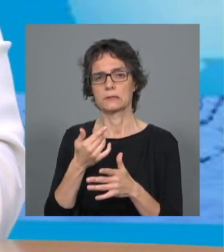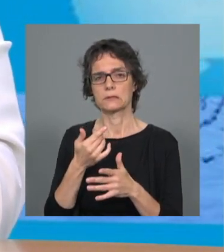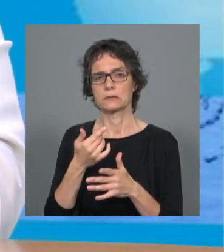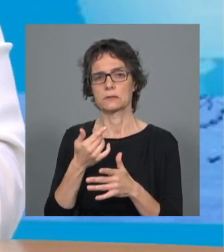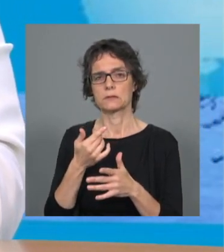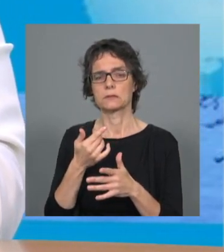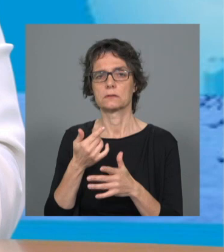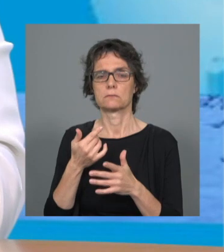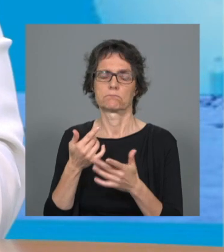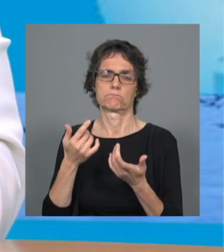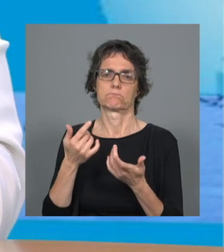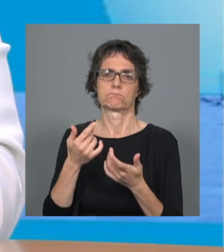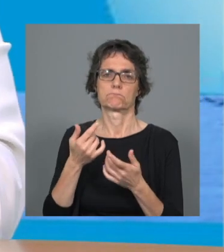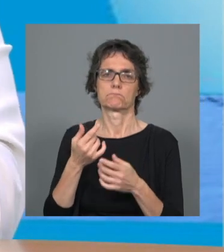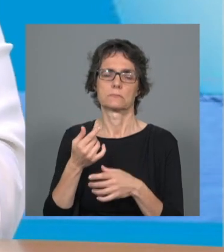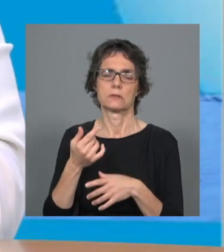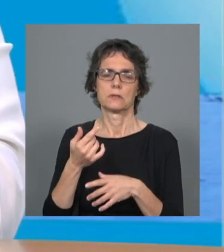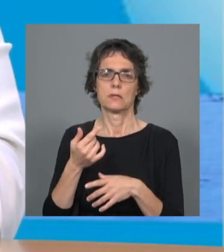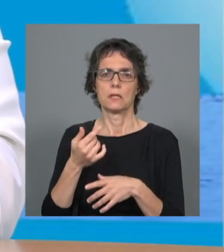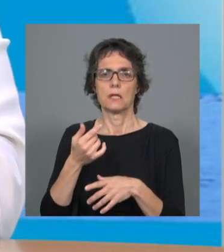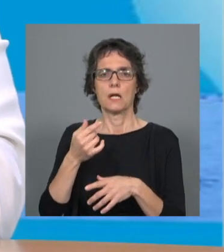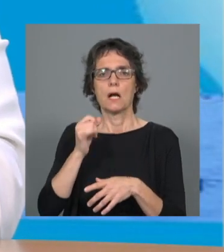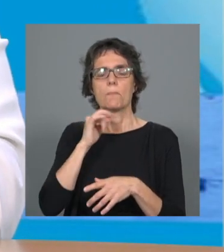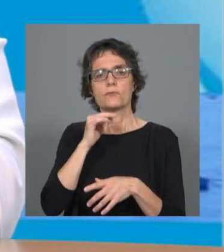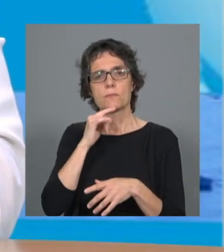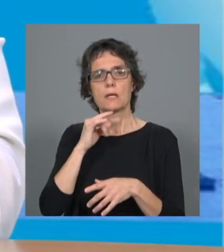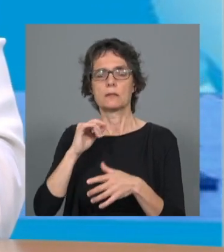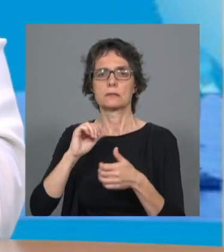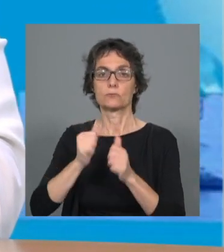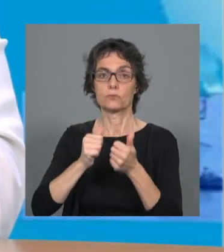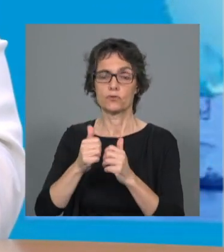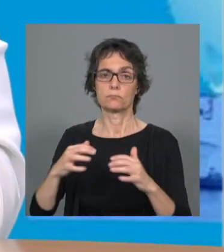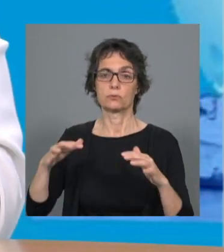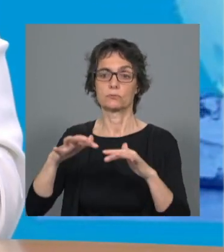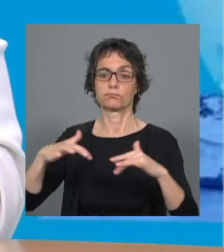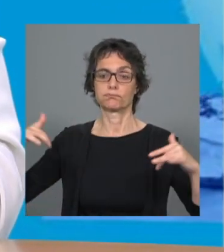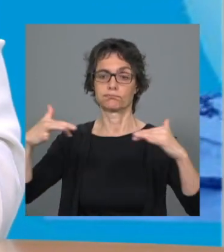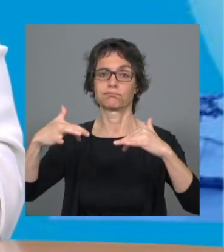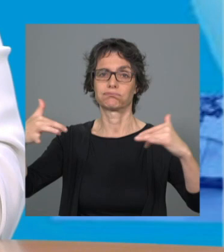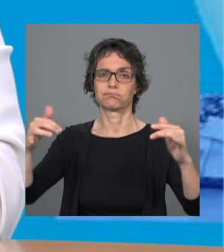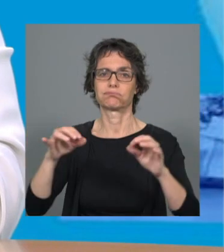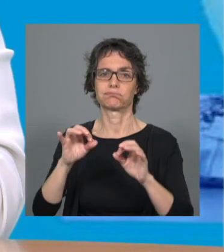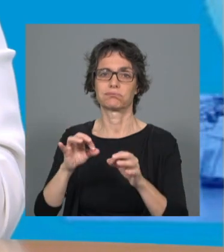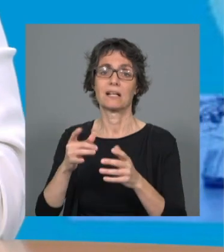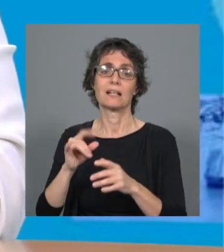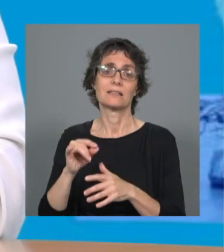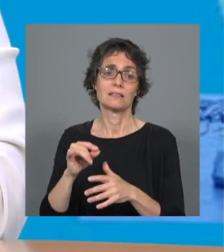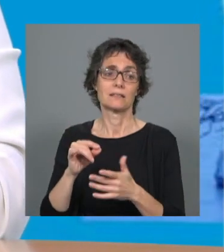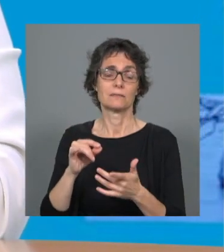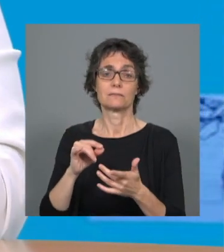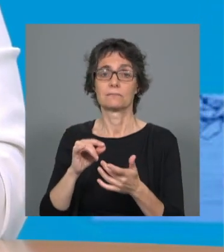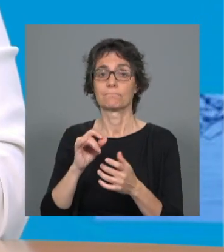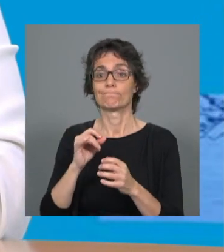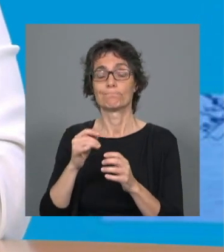eventos desportivos, sobretudo amadores, que é uma coisa que diz muito a muitos pais que vão levar